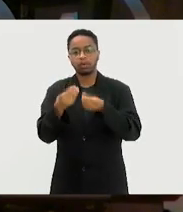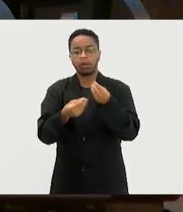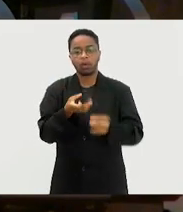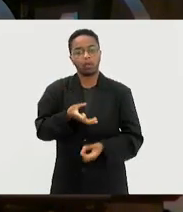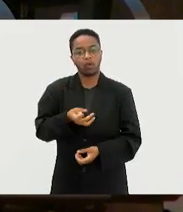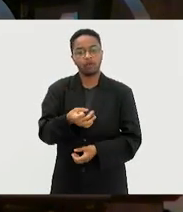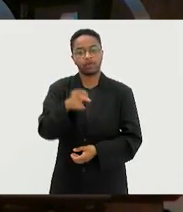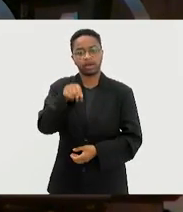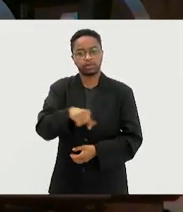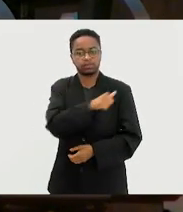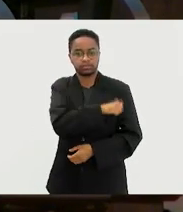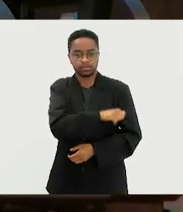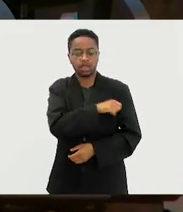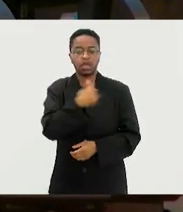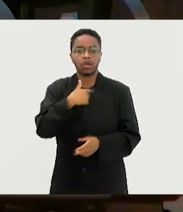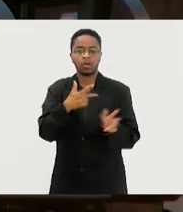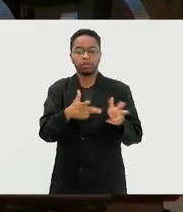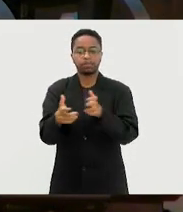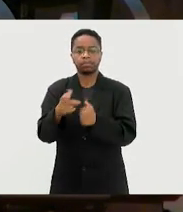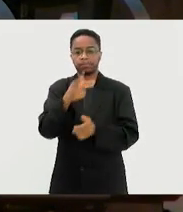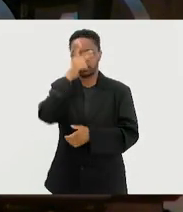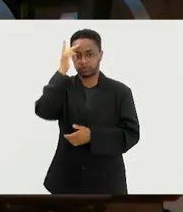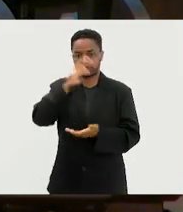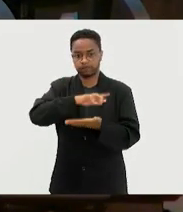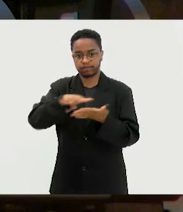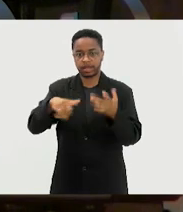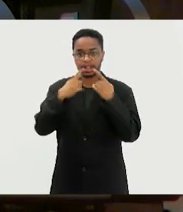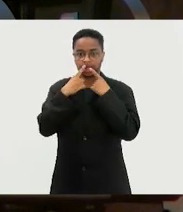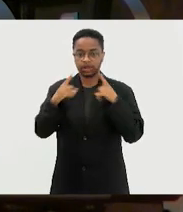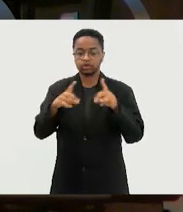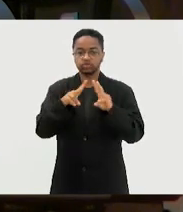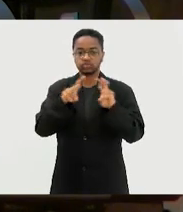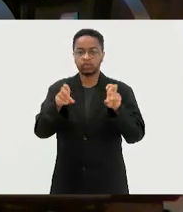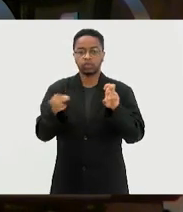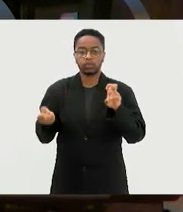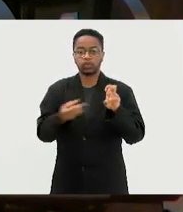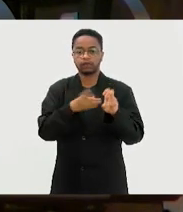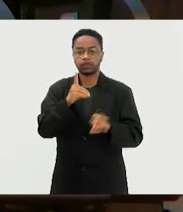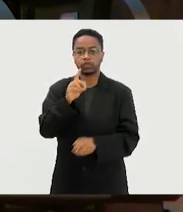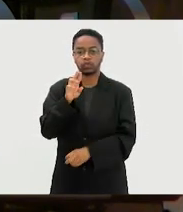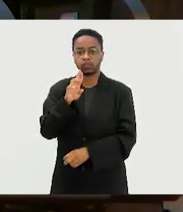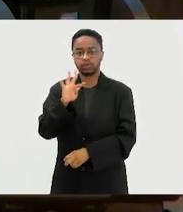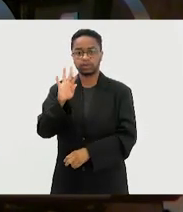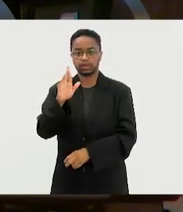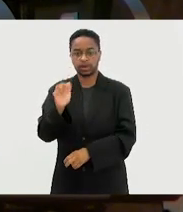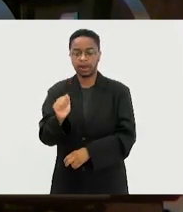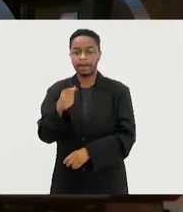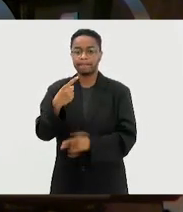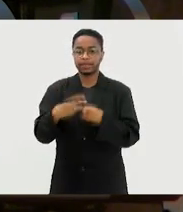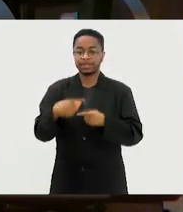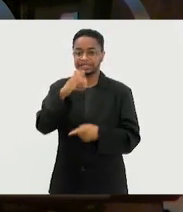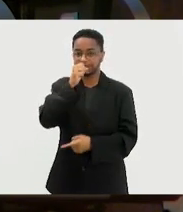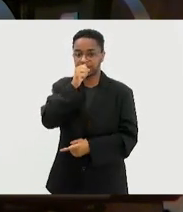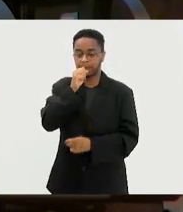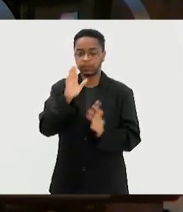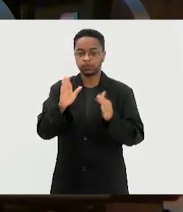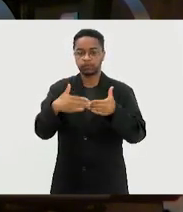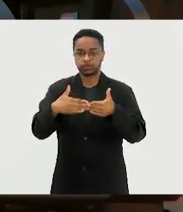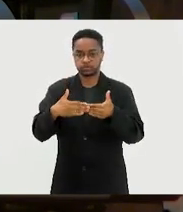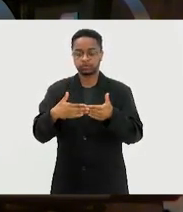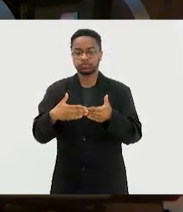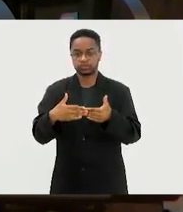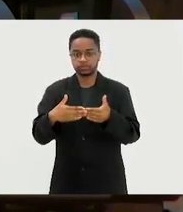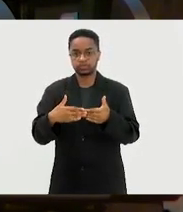vi diversas pessoas reclamando da questão da Nova Dutra, que no sábado fez questão de fechar